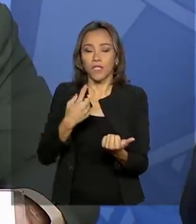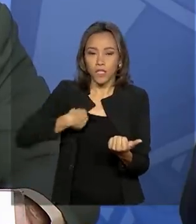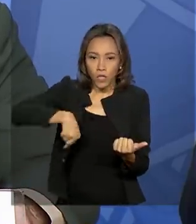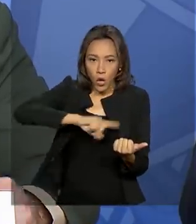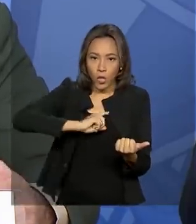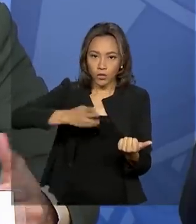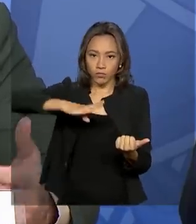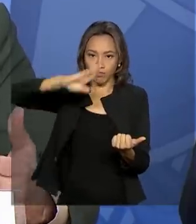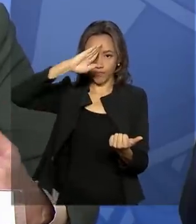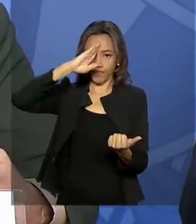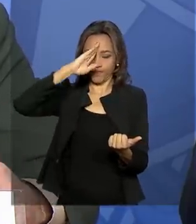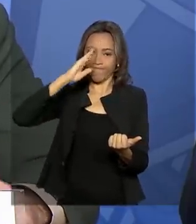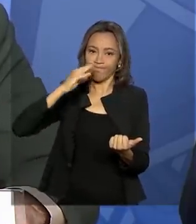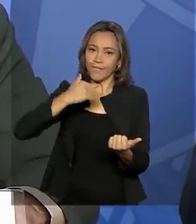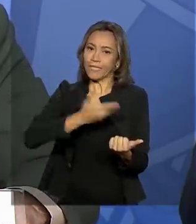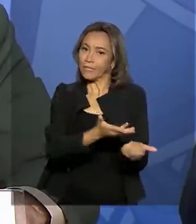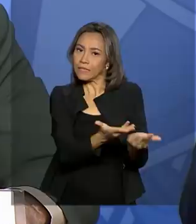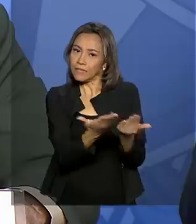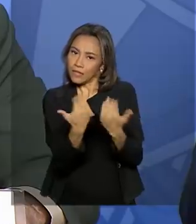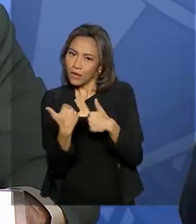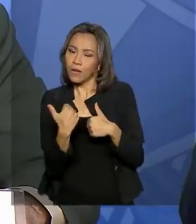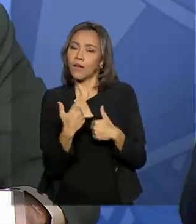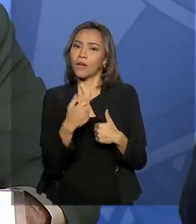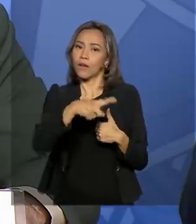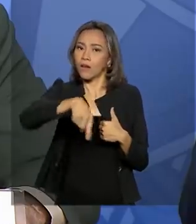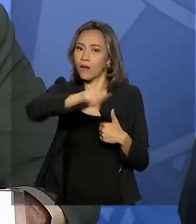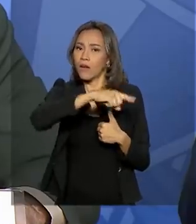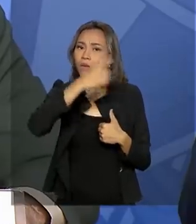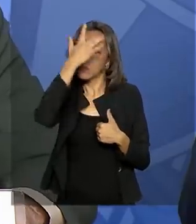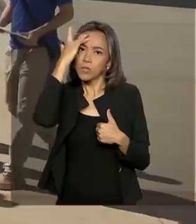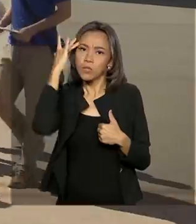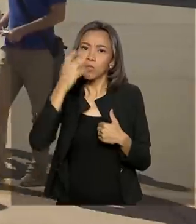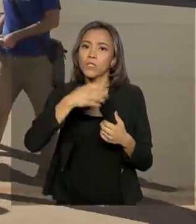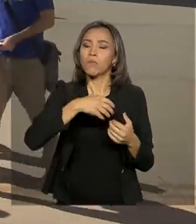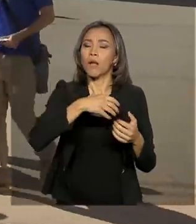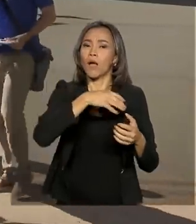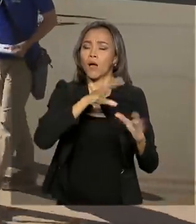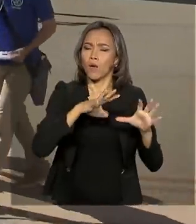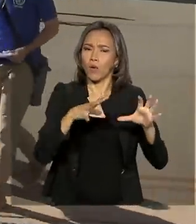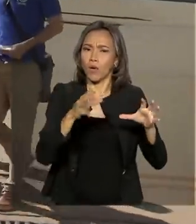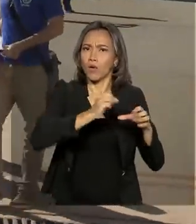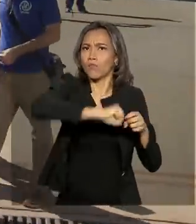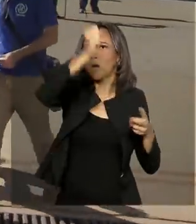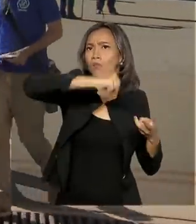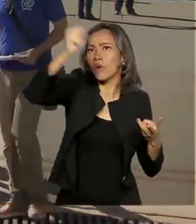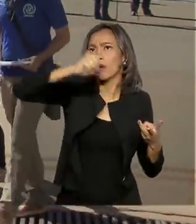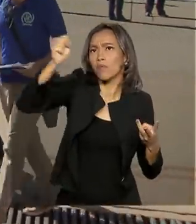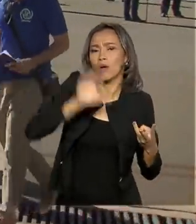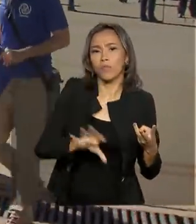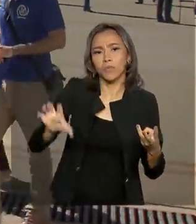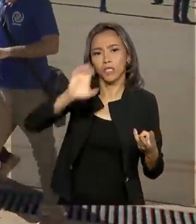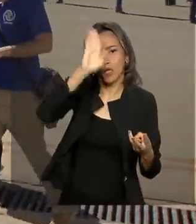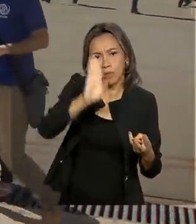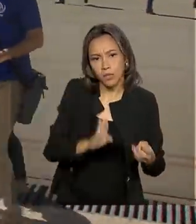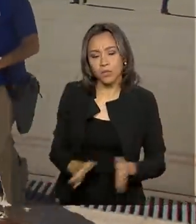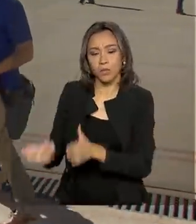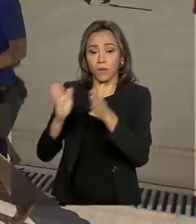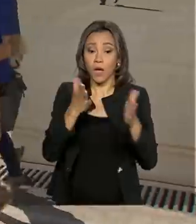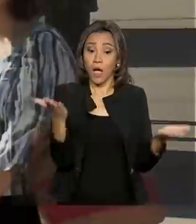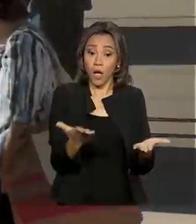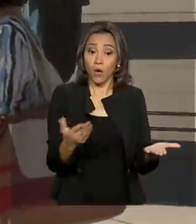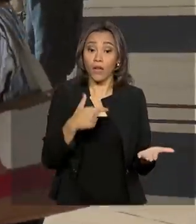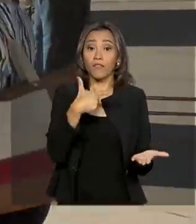traga as pessoas para a interiorização. Até agora, 27 mil venezuelanos foram